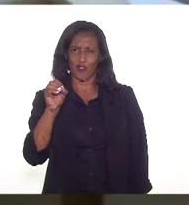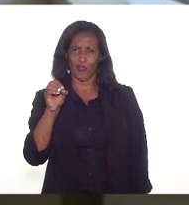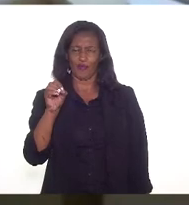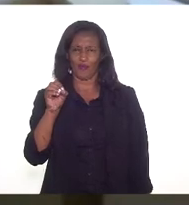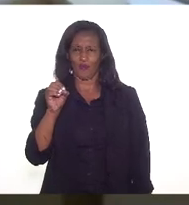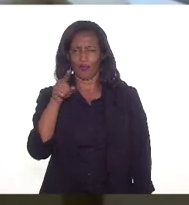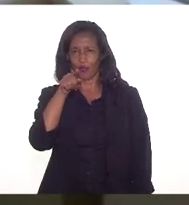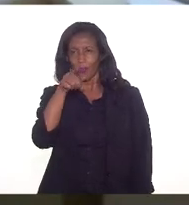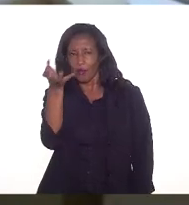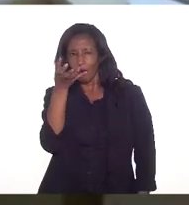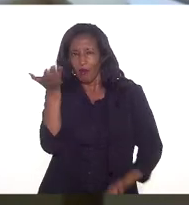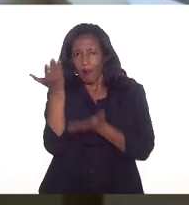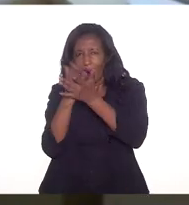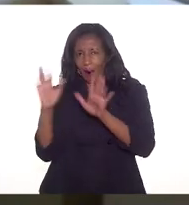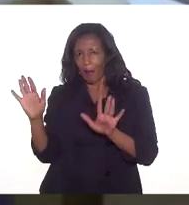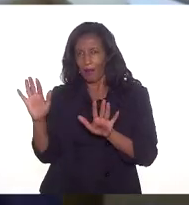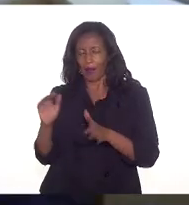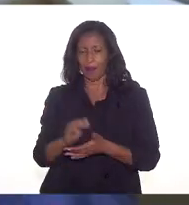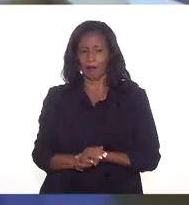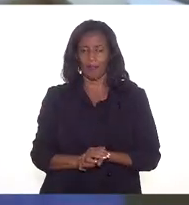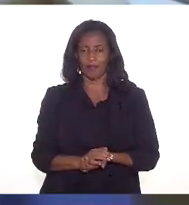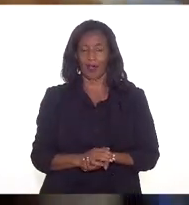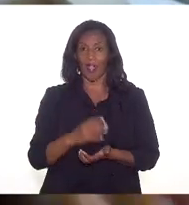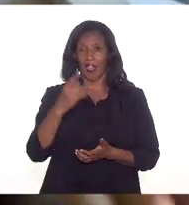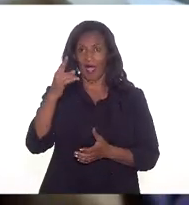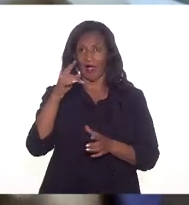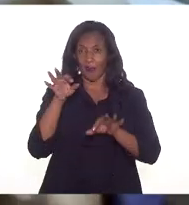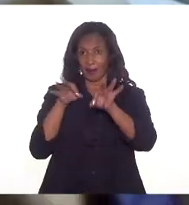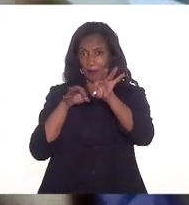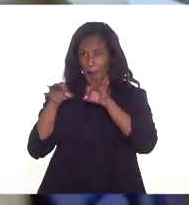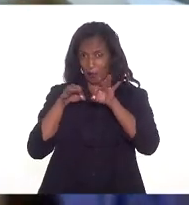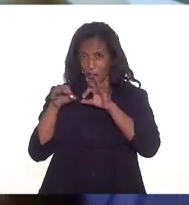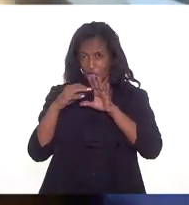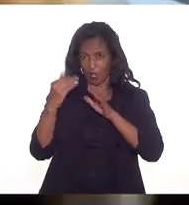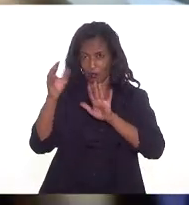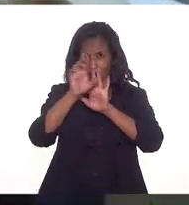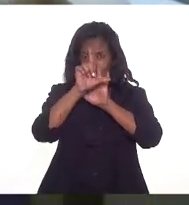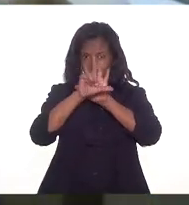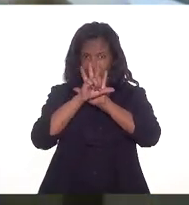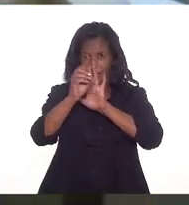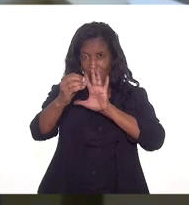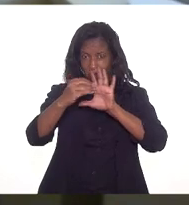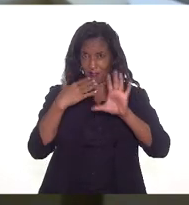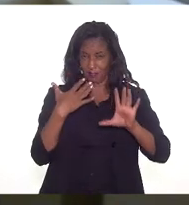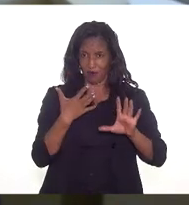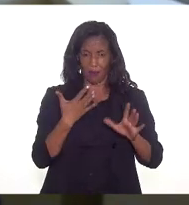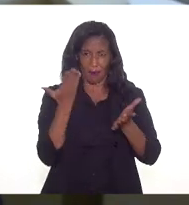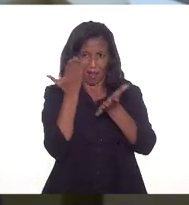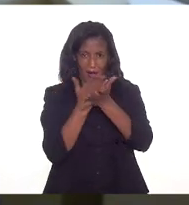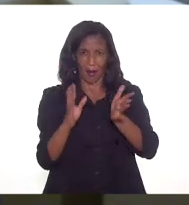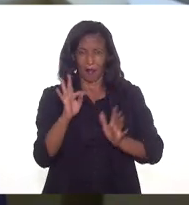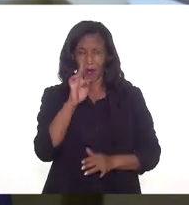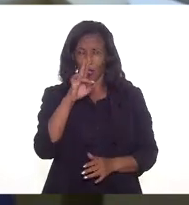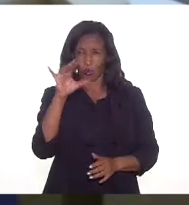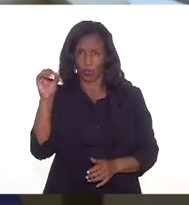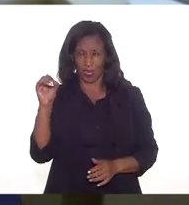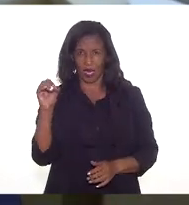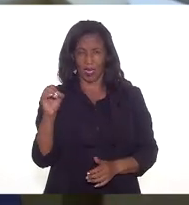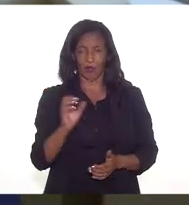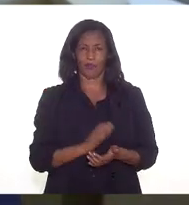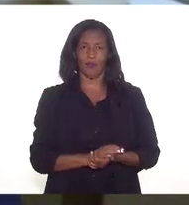lei para mim acabar... Eu vou votar contra, né? Mas para acabar com o triênio da